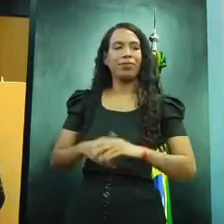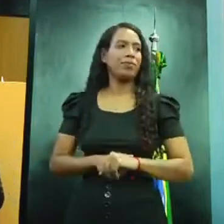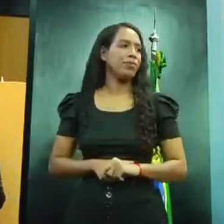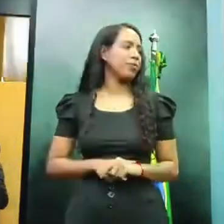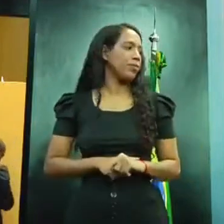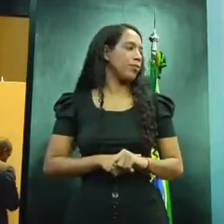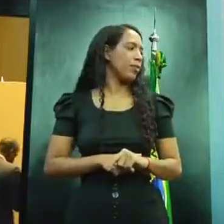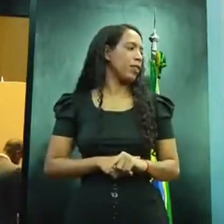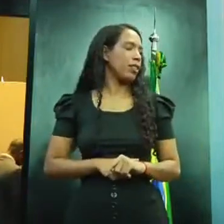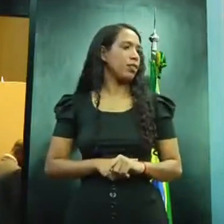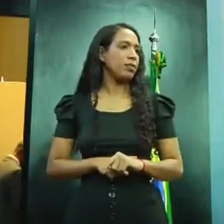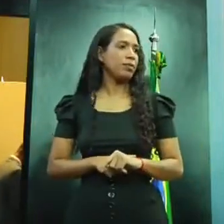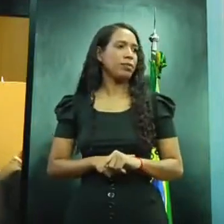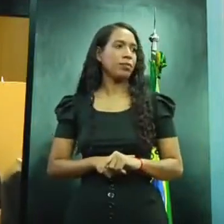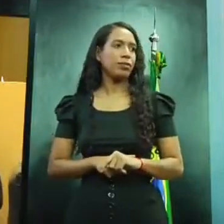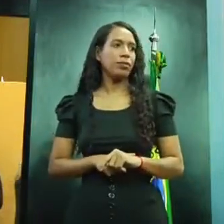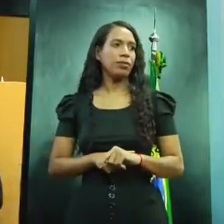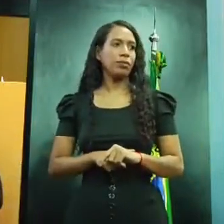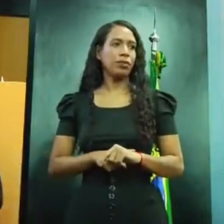E eu fui,